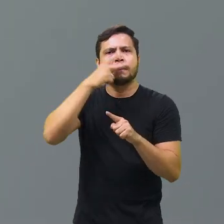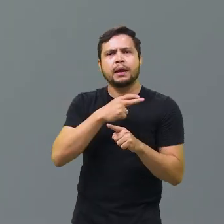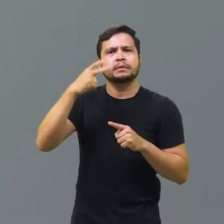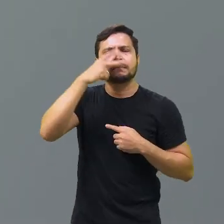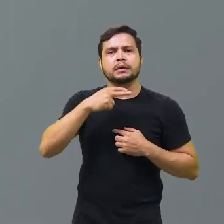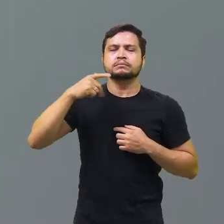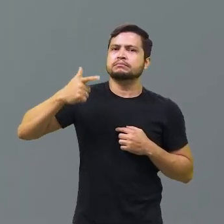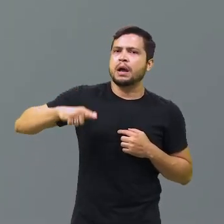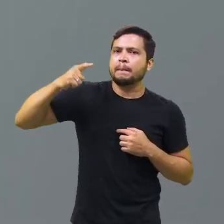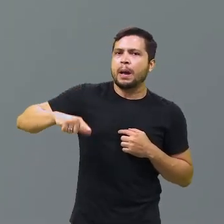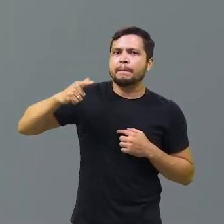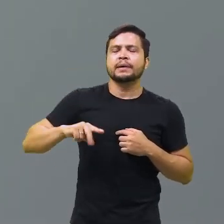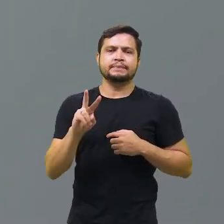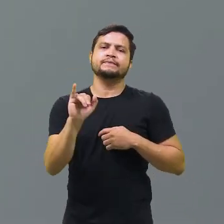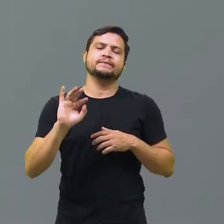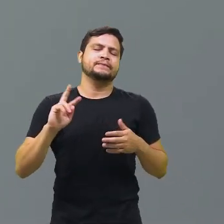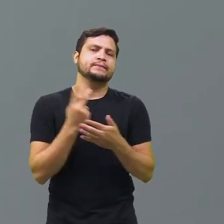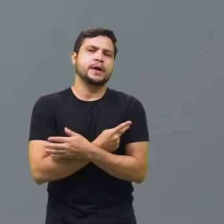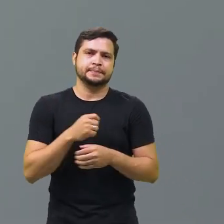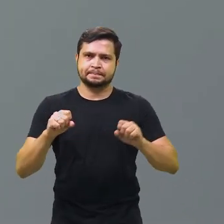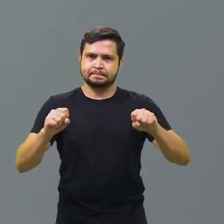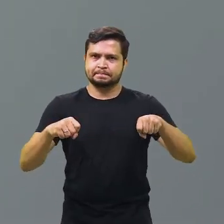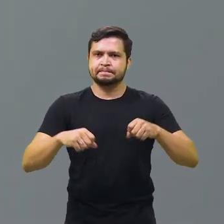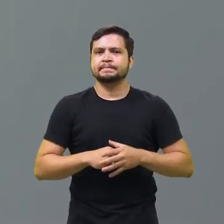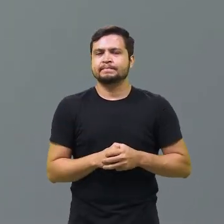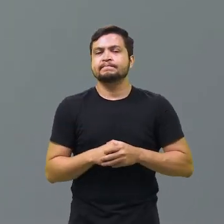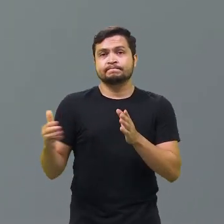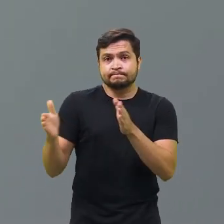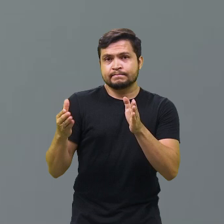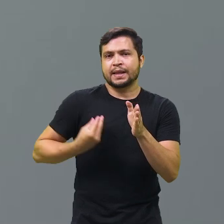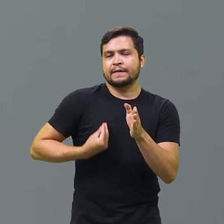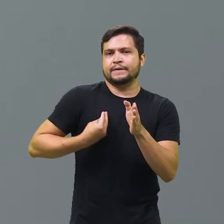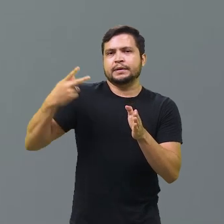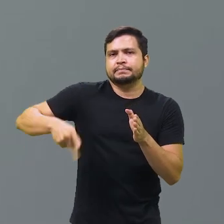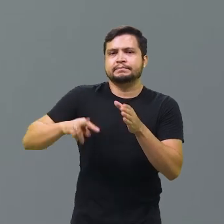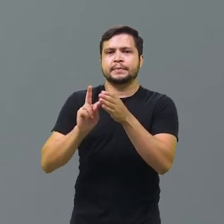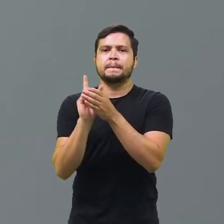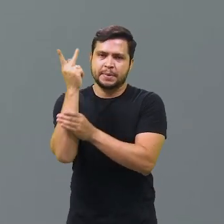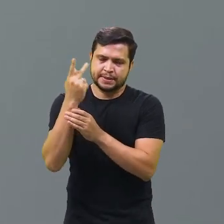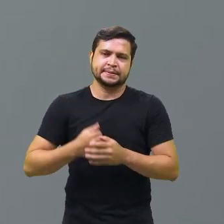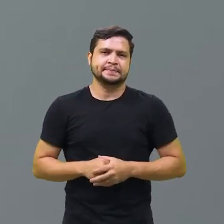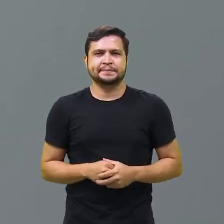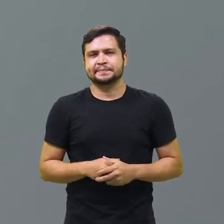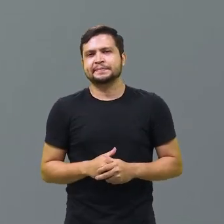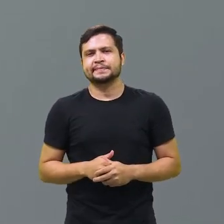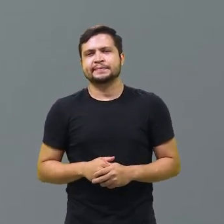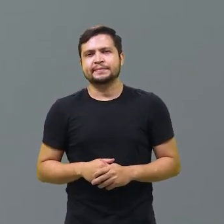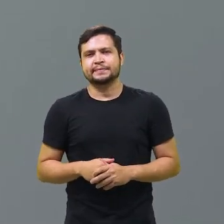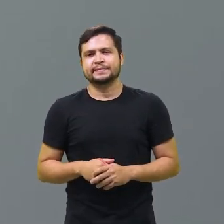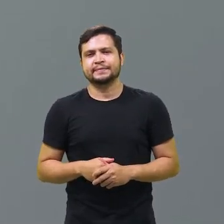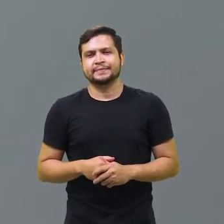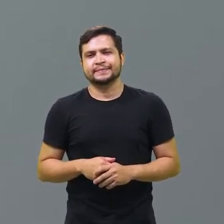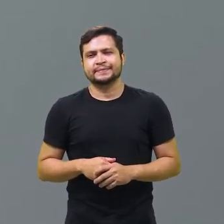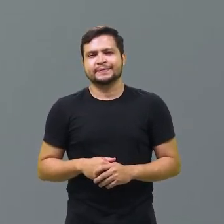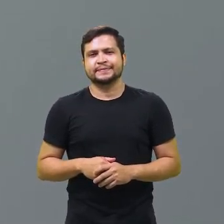repetitivo, né? Sempre ele vai estar se repetindo, o ciclo de vida dessas plantas nesse formato. Passando um pouquinho